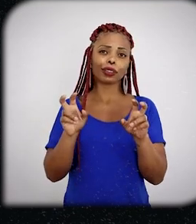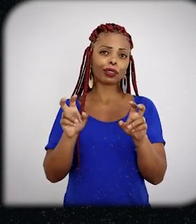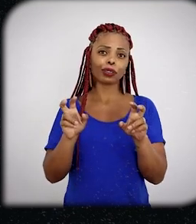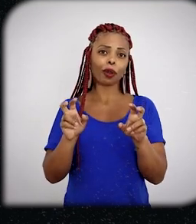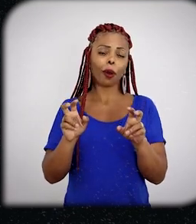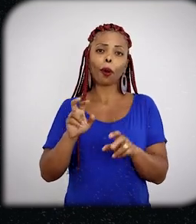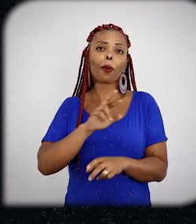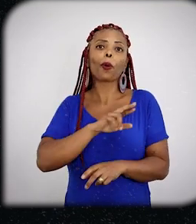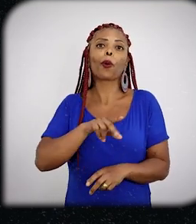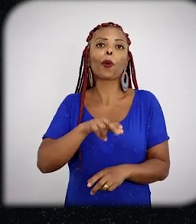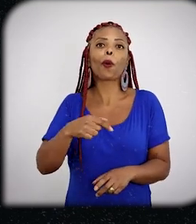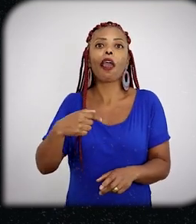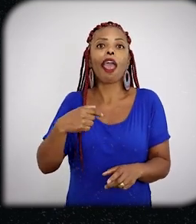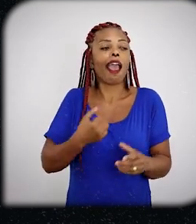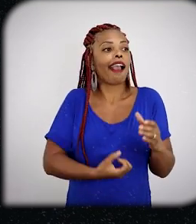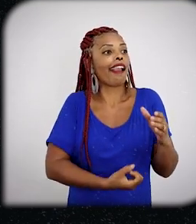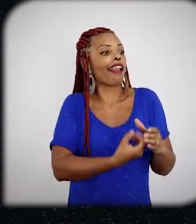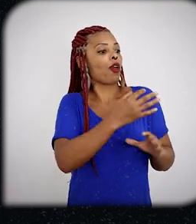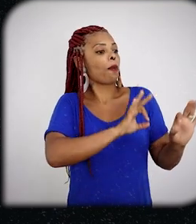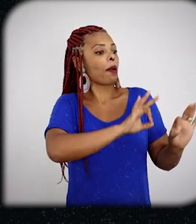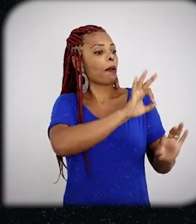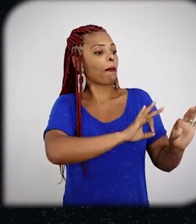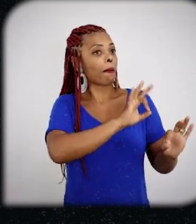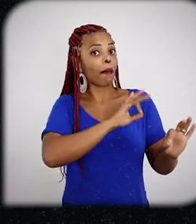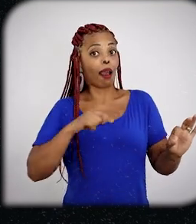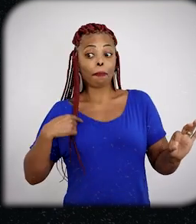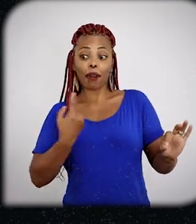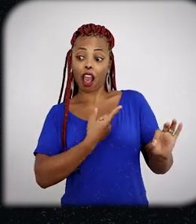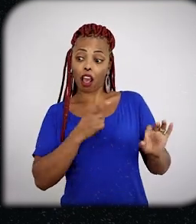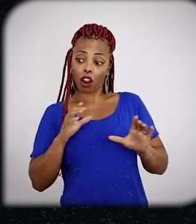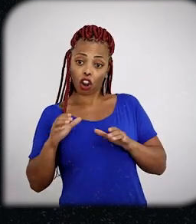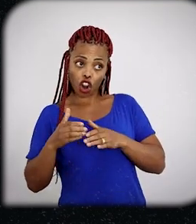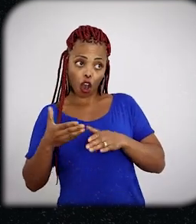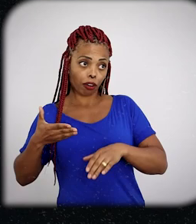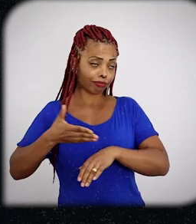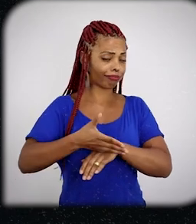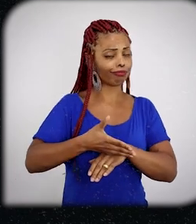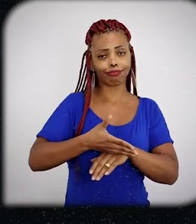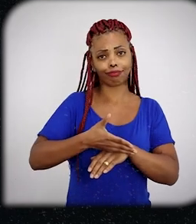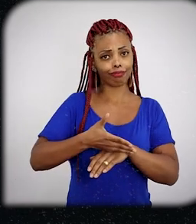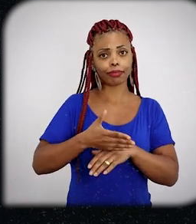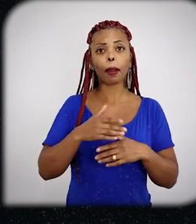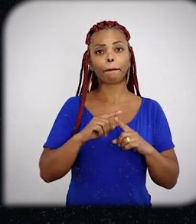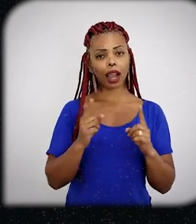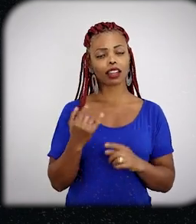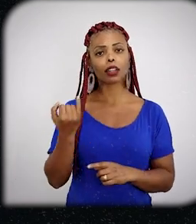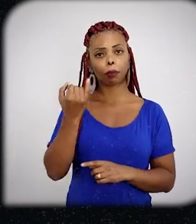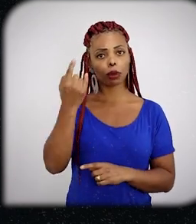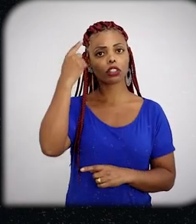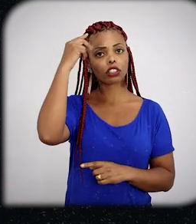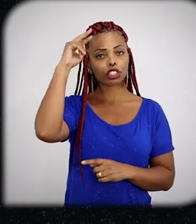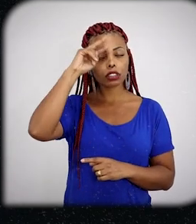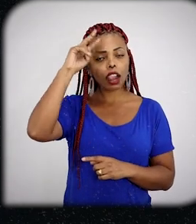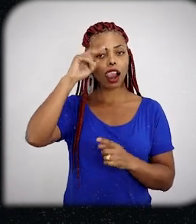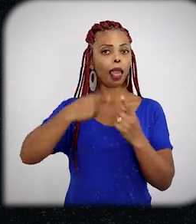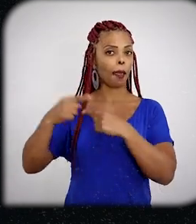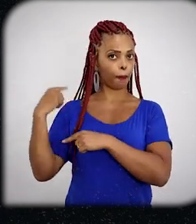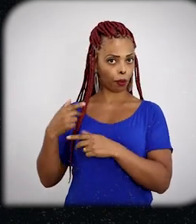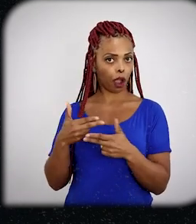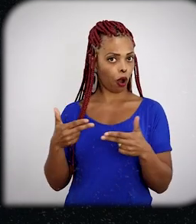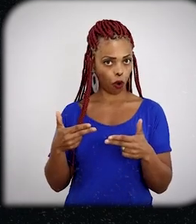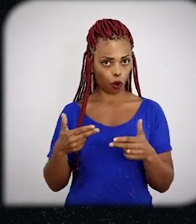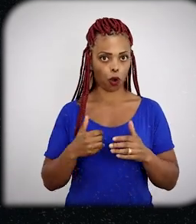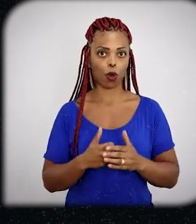lidar com esse assunto. Não, ela não foi projetada para ter gente como nós. Eu acho sempre importante voltar uma coisa.